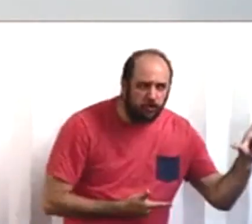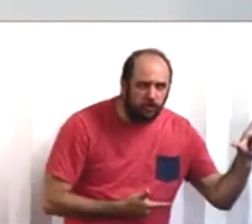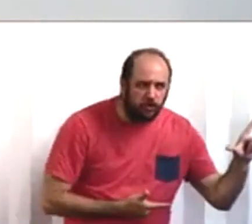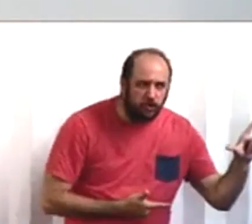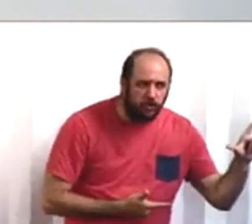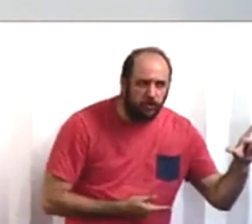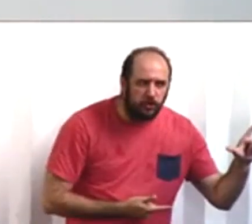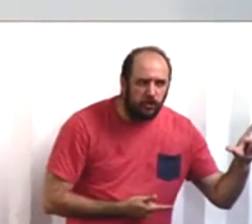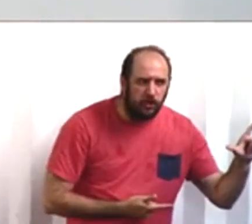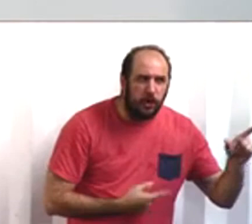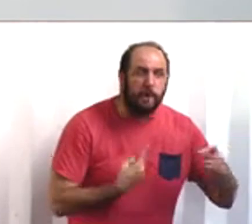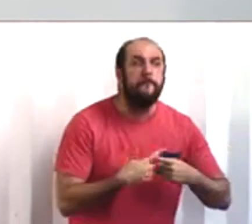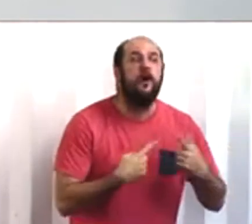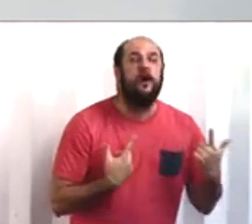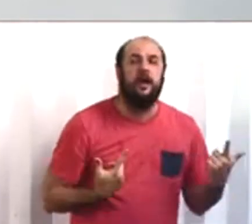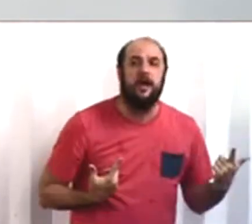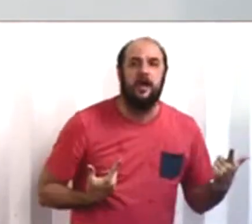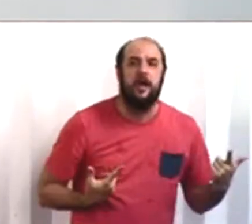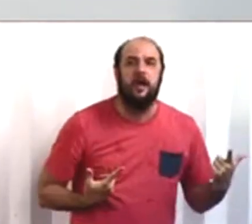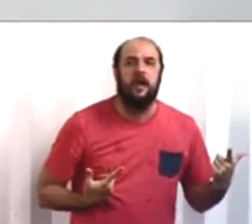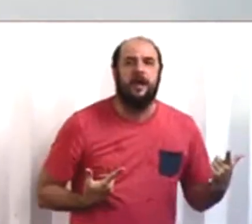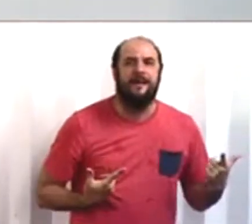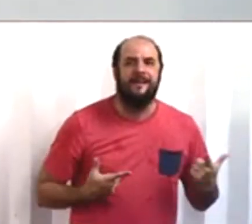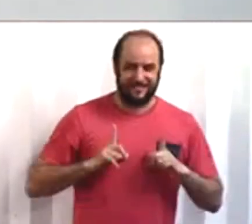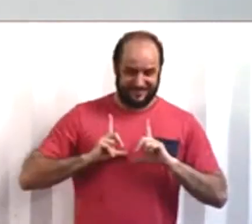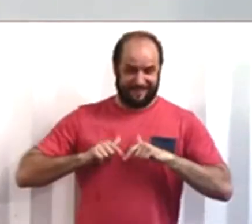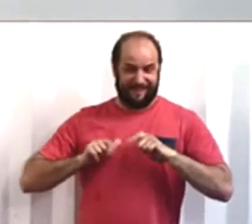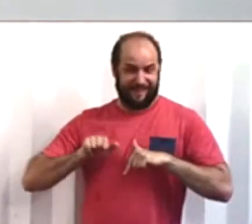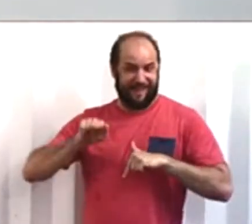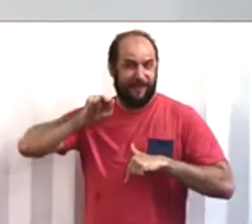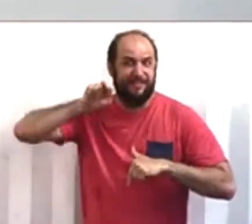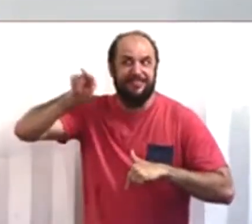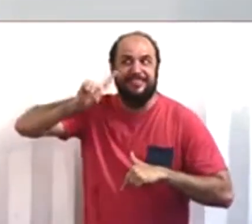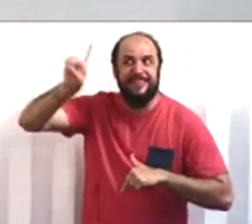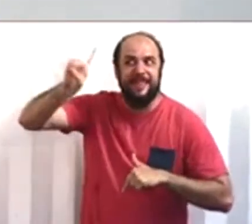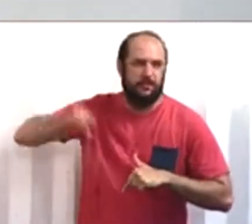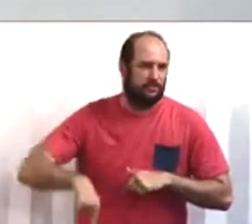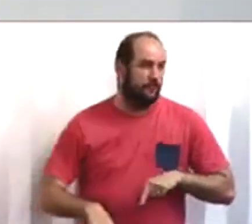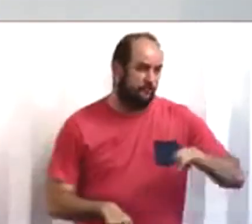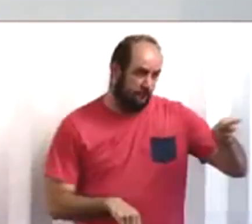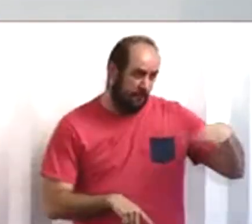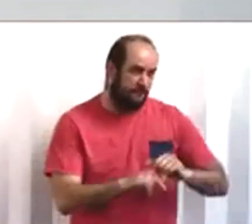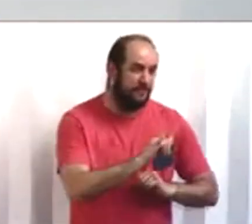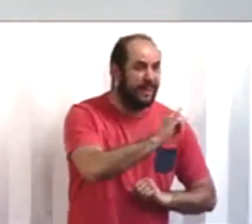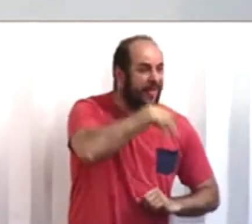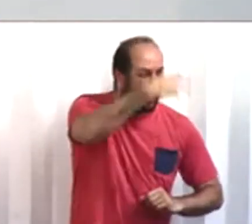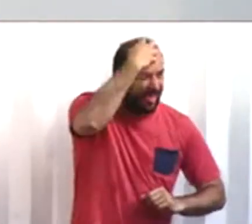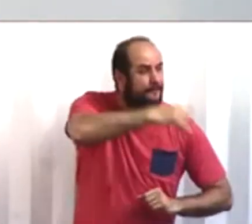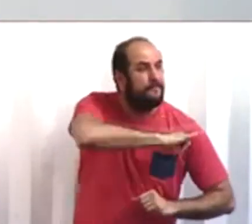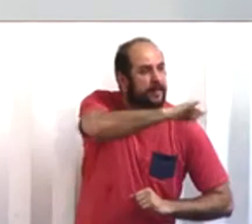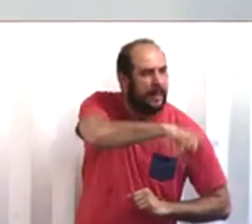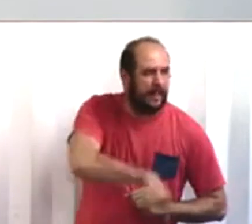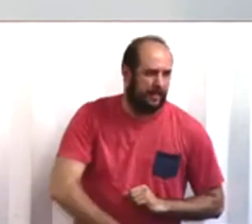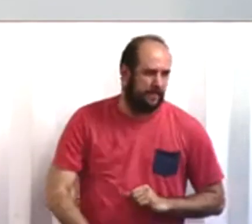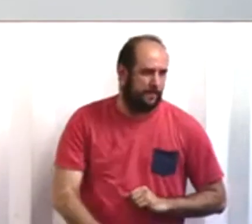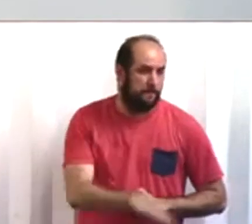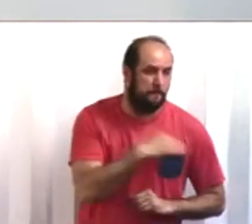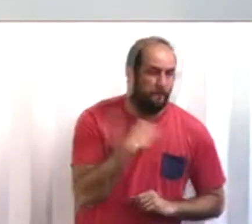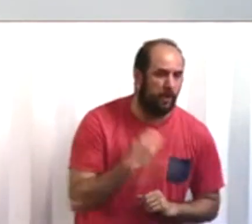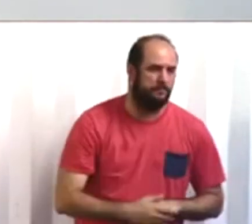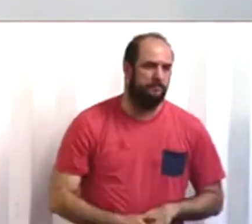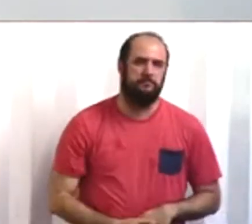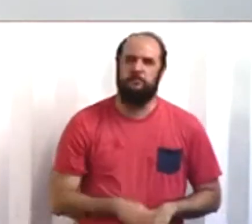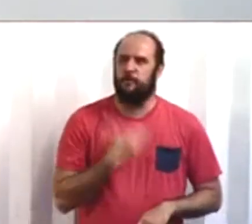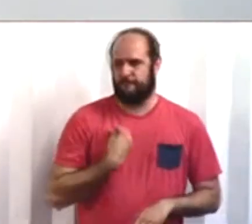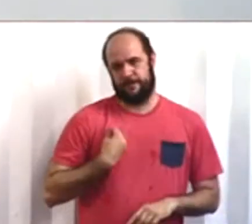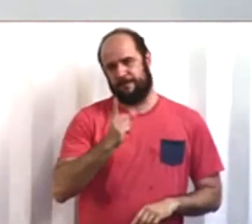estranhos? Por acaso não há Deus em Israel? Digam o seguinte ao rei de vocês, a Acasias: vai morrer, não